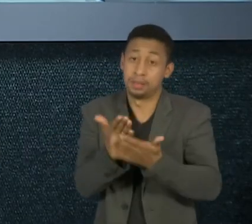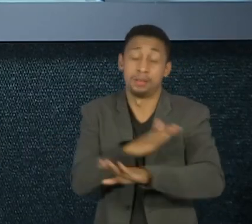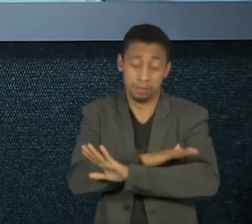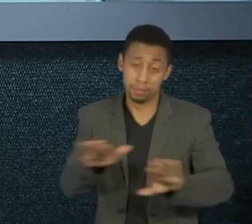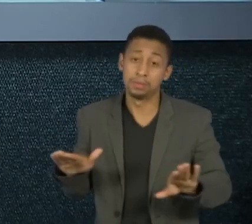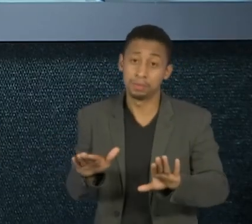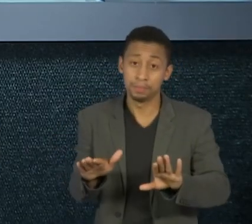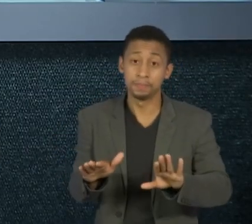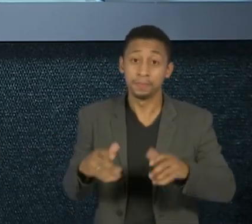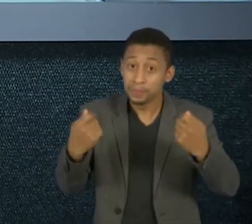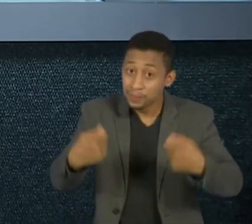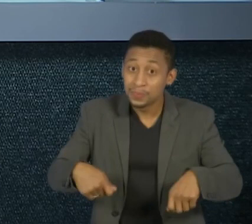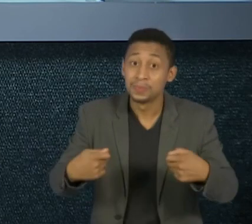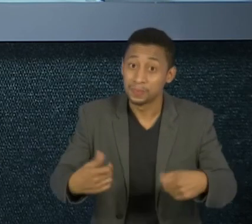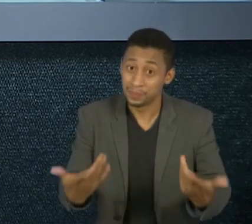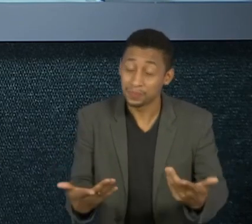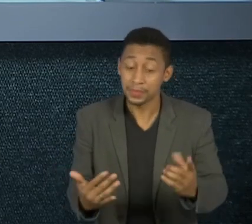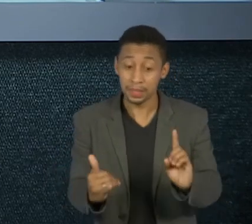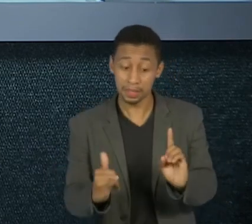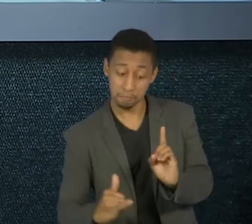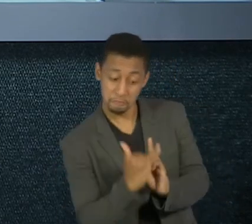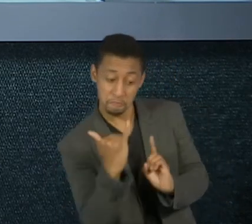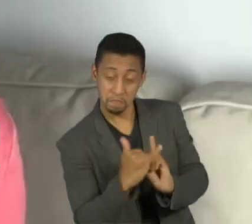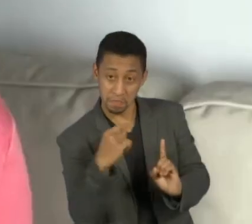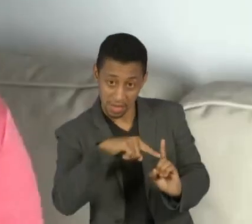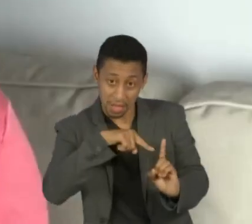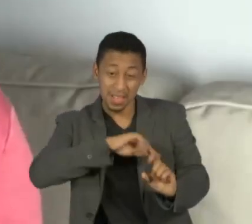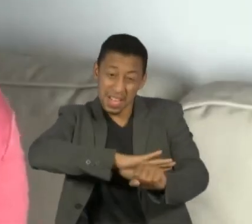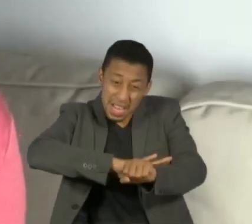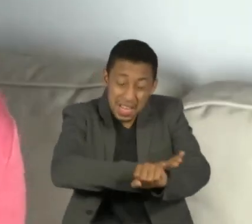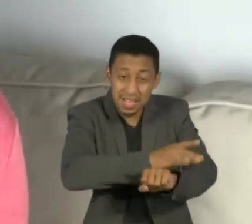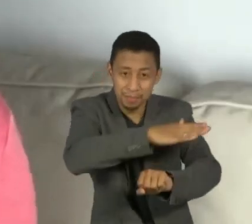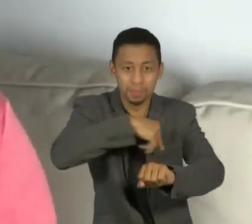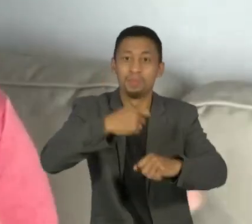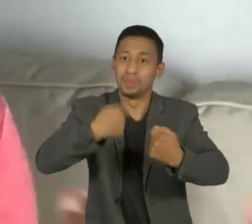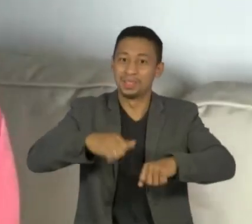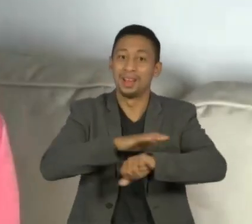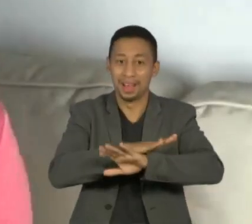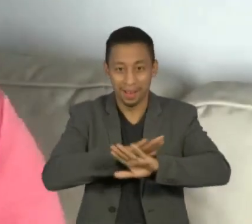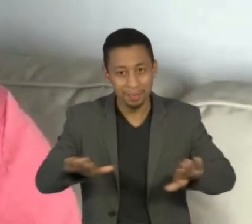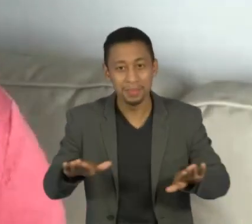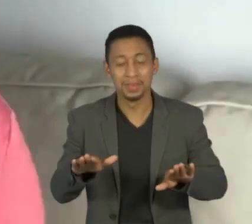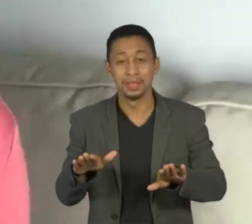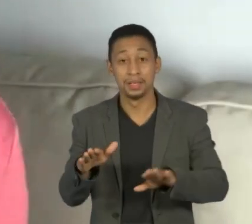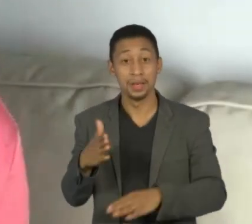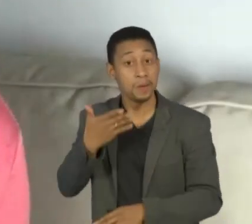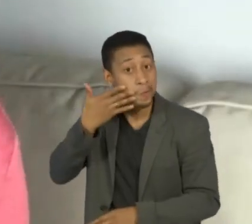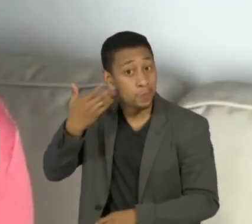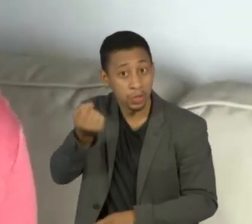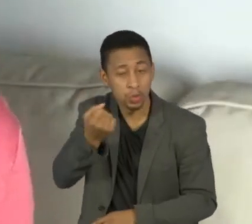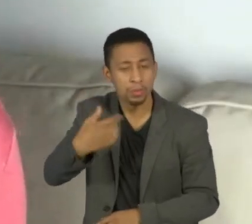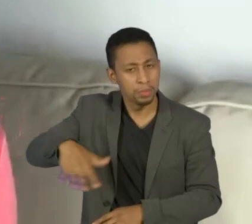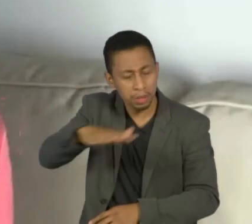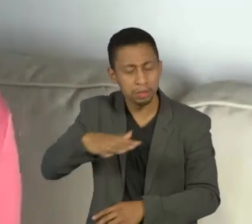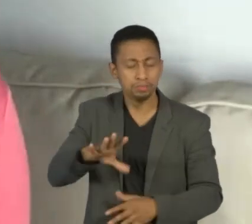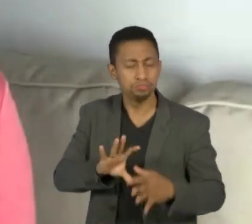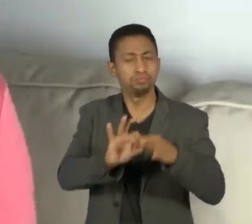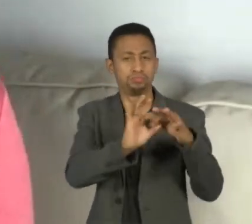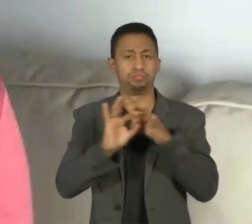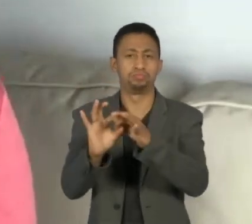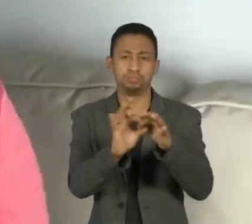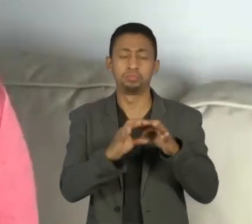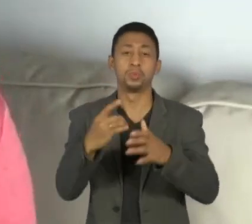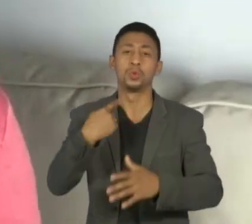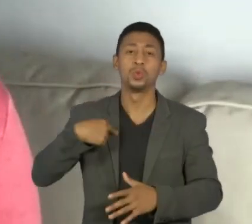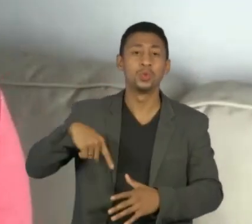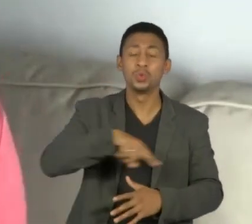precisa que esses aliados agora comecem a se entender. Quem sou eu? De onde eu vim? Como nós, brancos, fomentamos